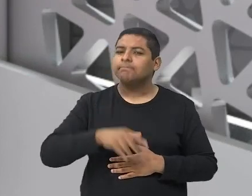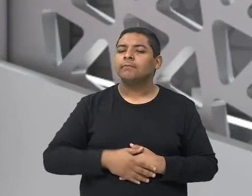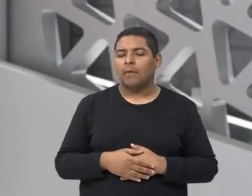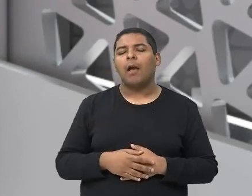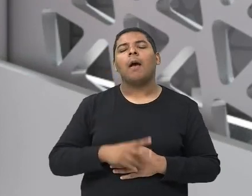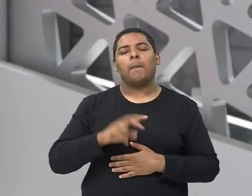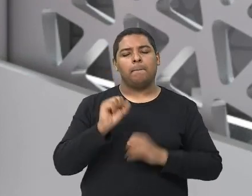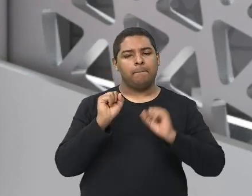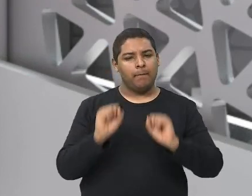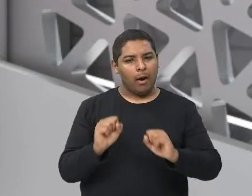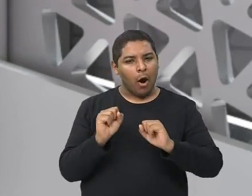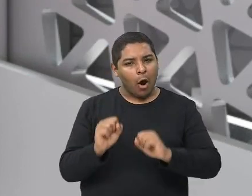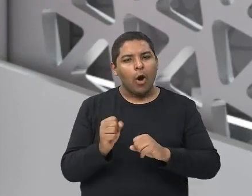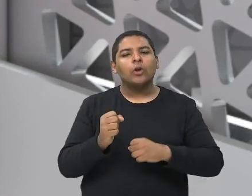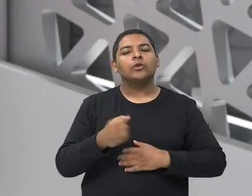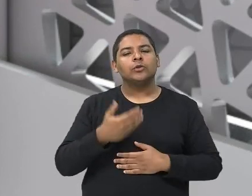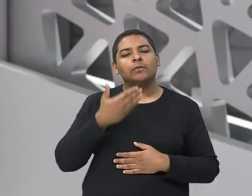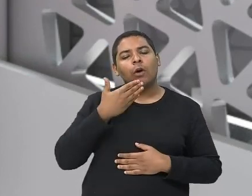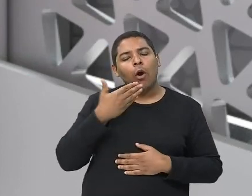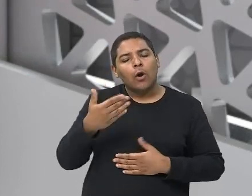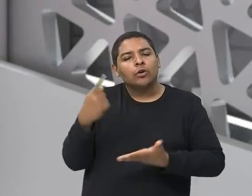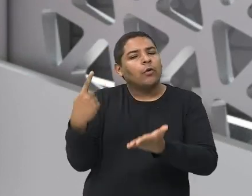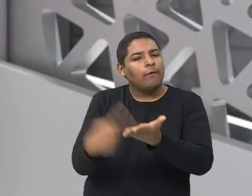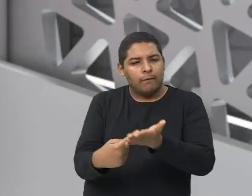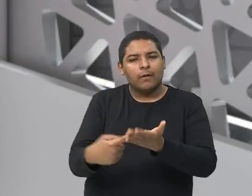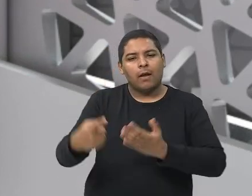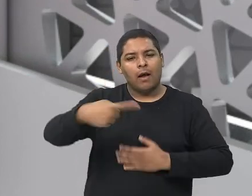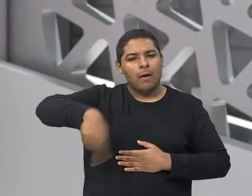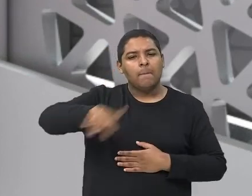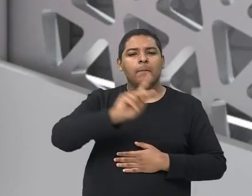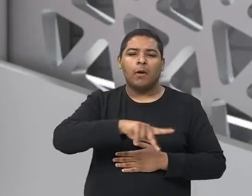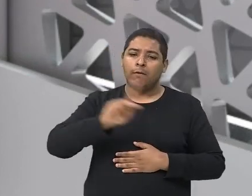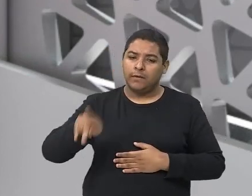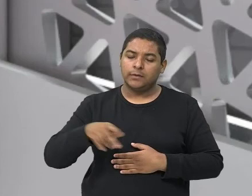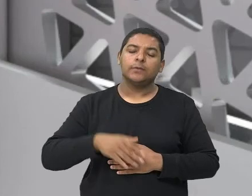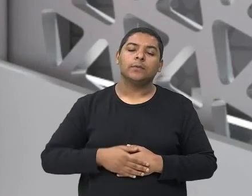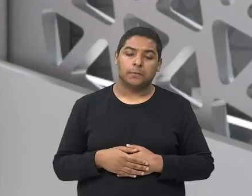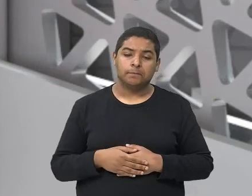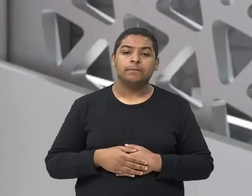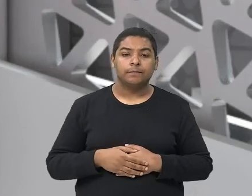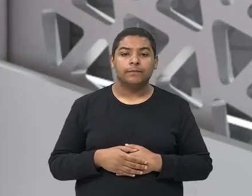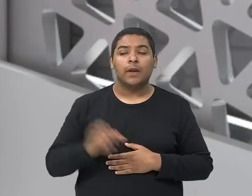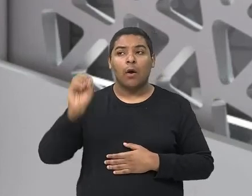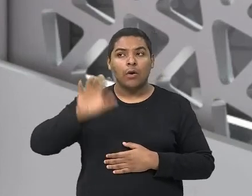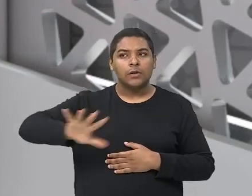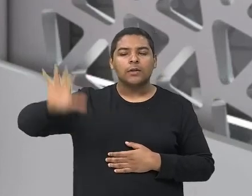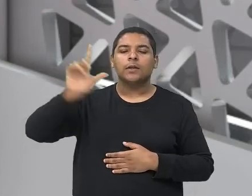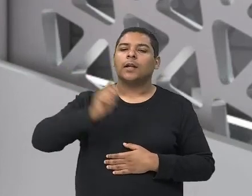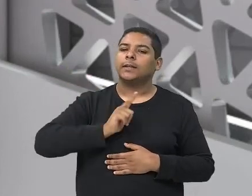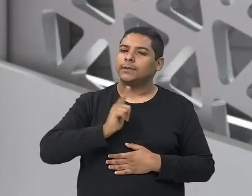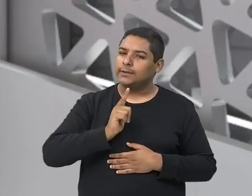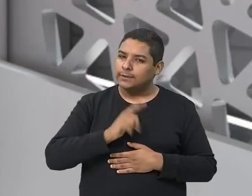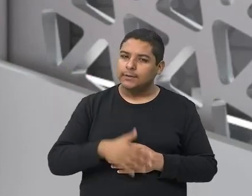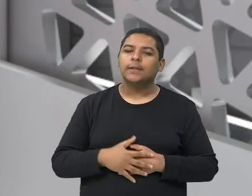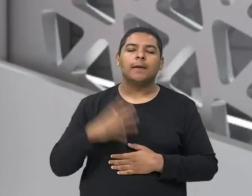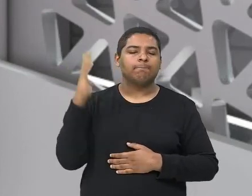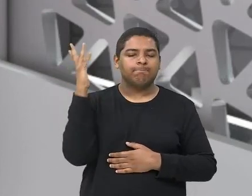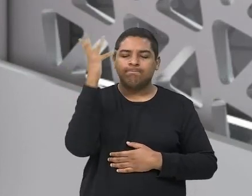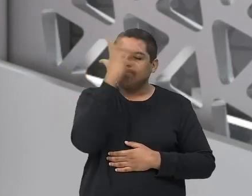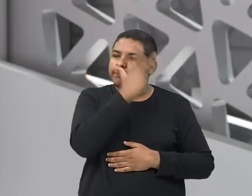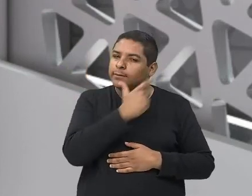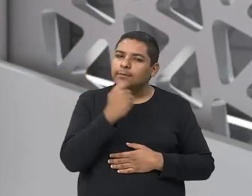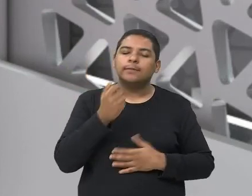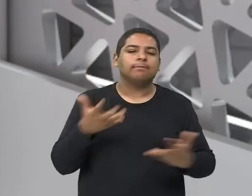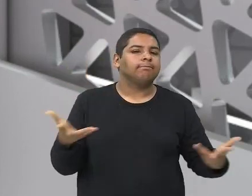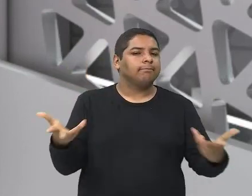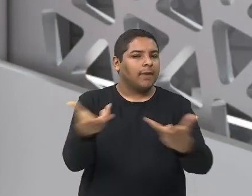os professores de vocês também, tá certo? Porque realmente a Oceania tem as suas belezas exuberantes que aí a